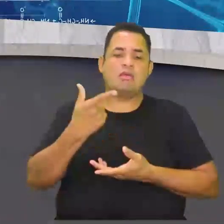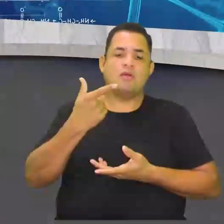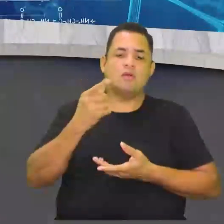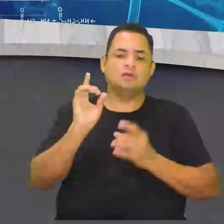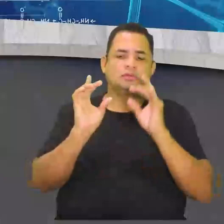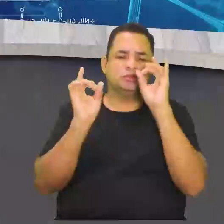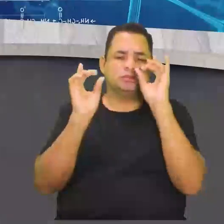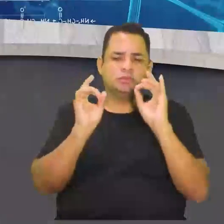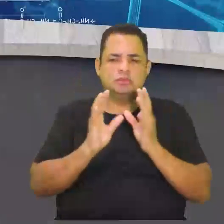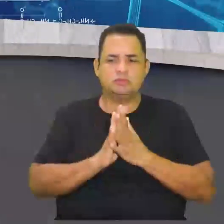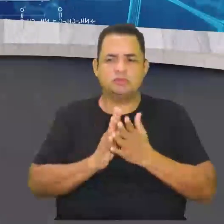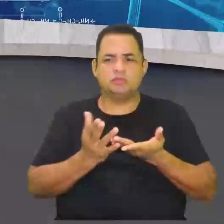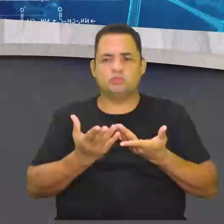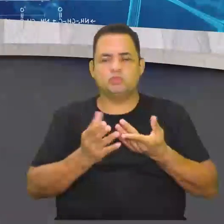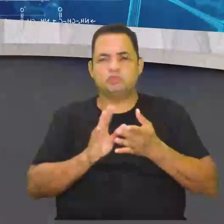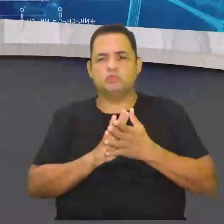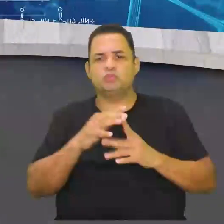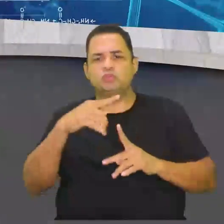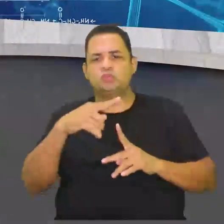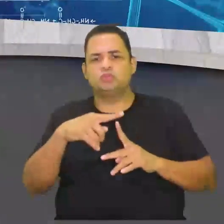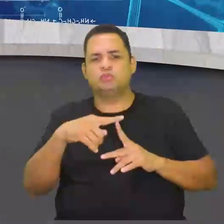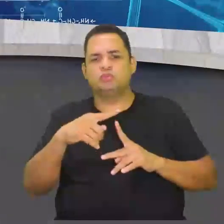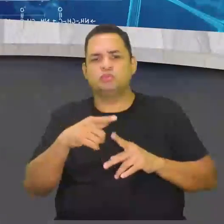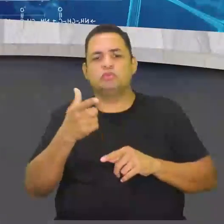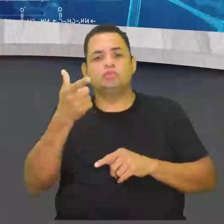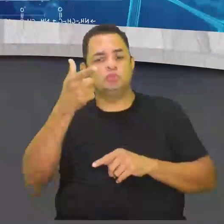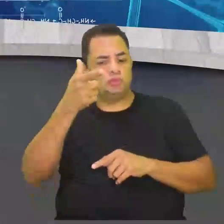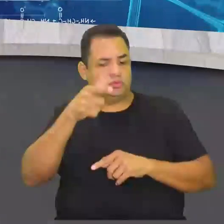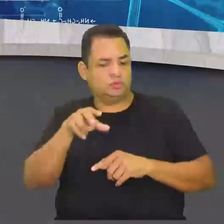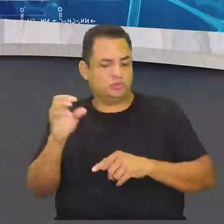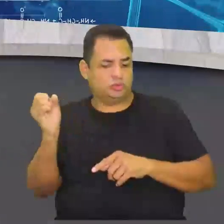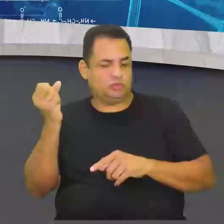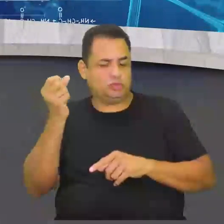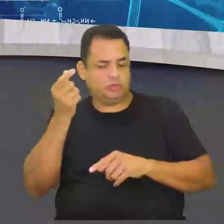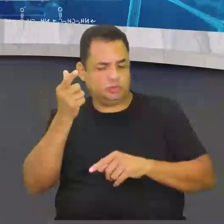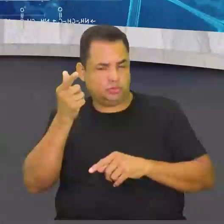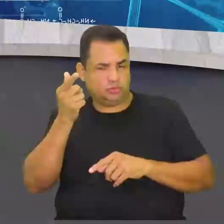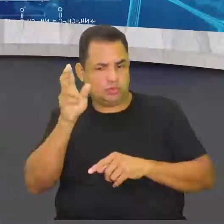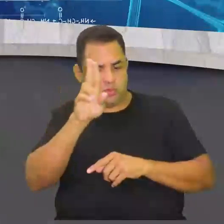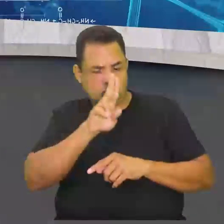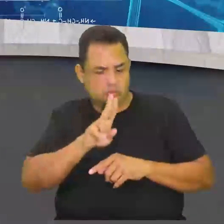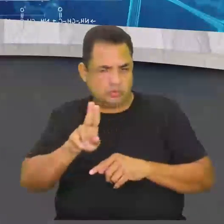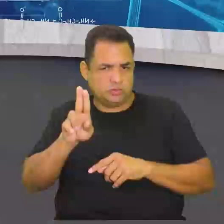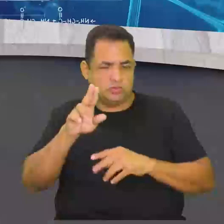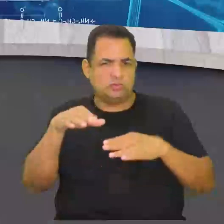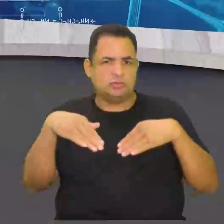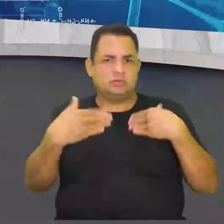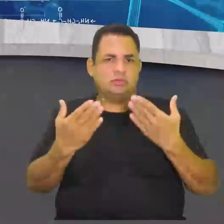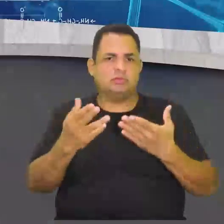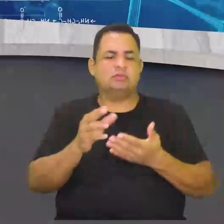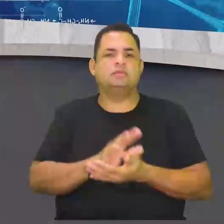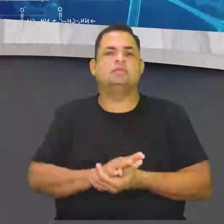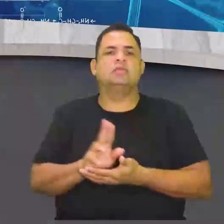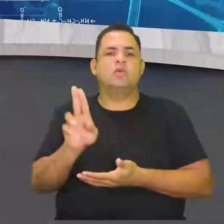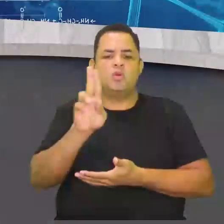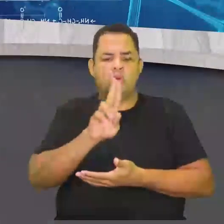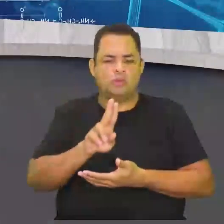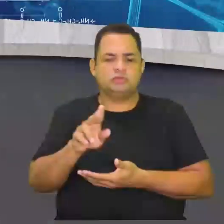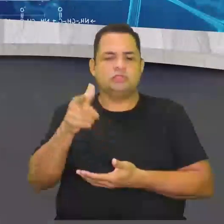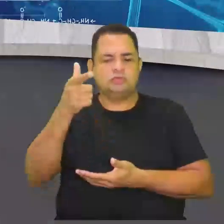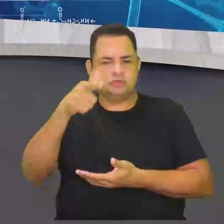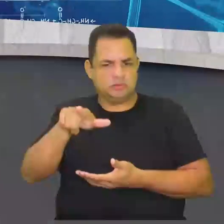do tipo de reuso que você vai fazer para esse material, né? Então, vamos reutilizar?